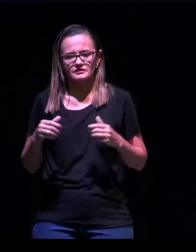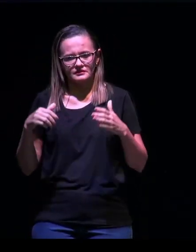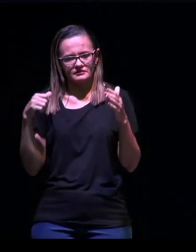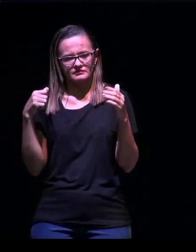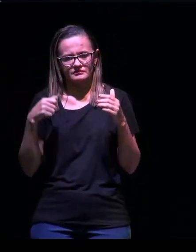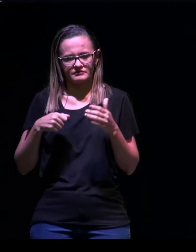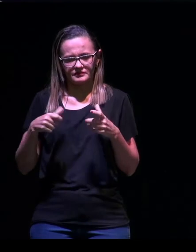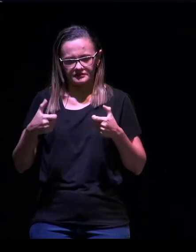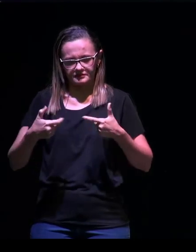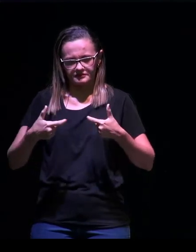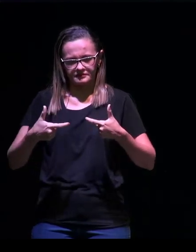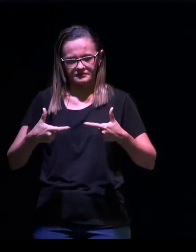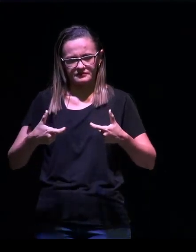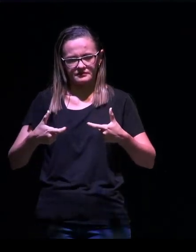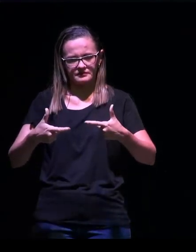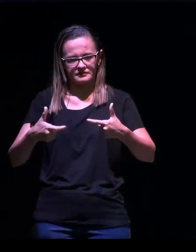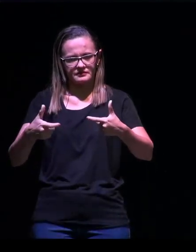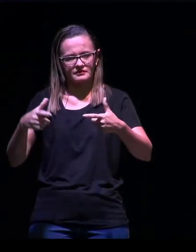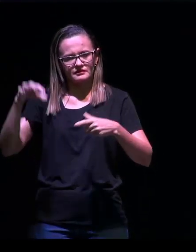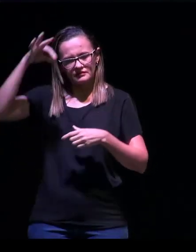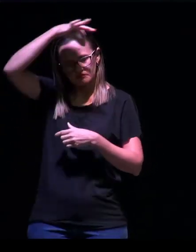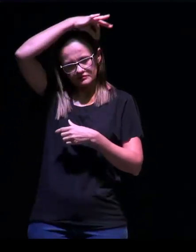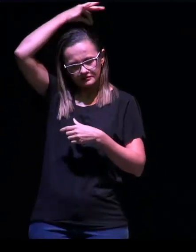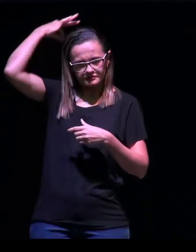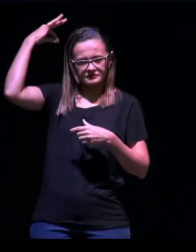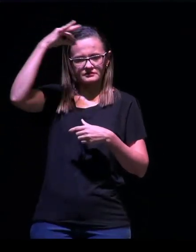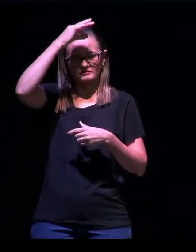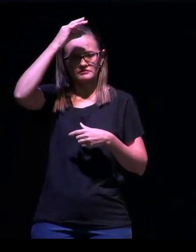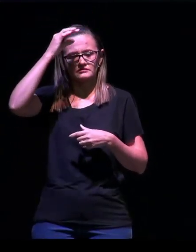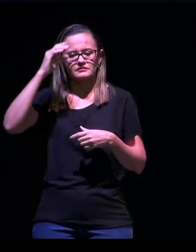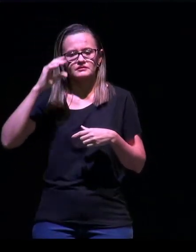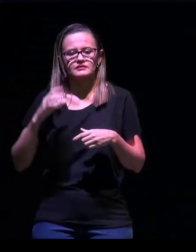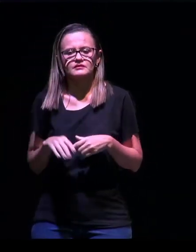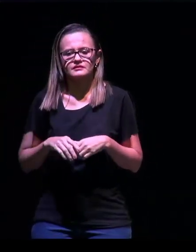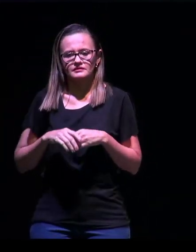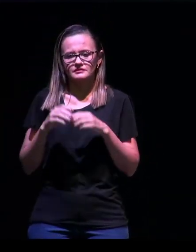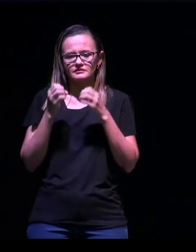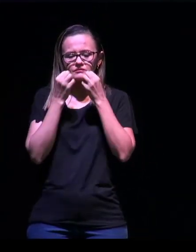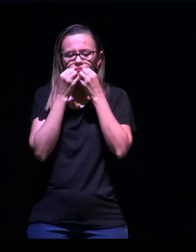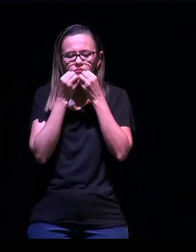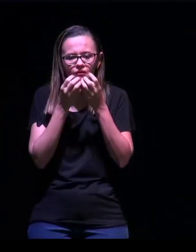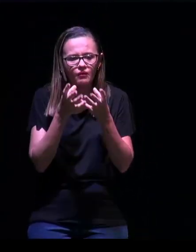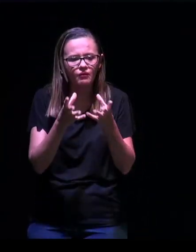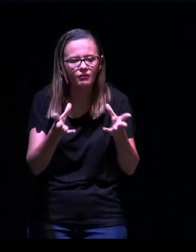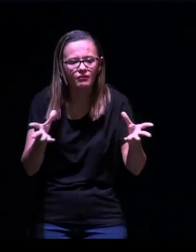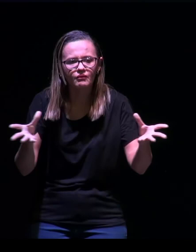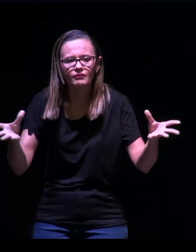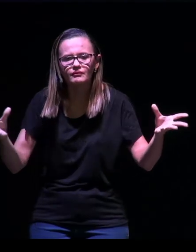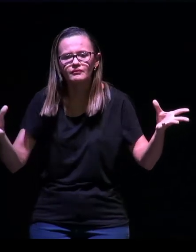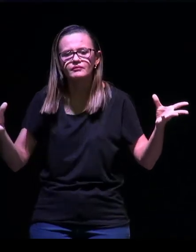os santos, e Jesus diz assim, com o sopro da sua boca, ele vai destruir o perverso.